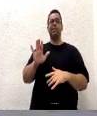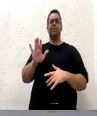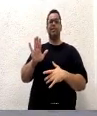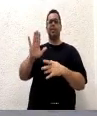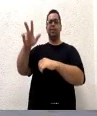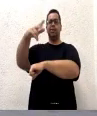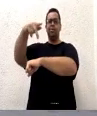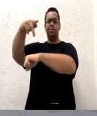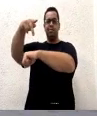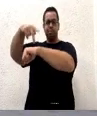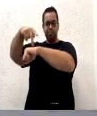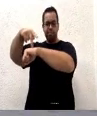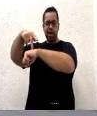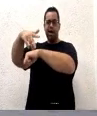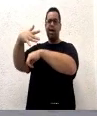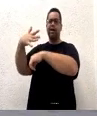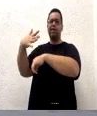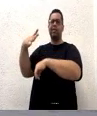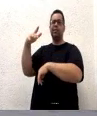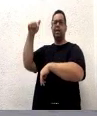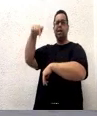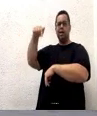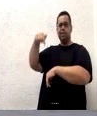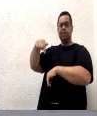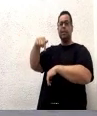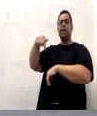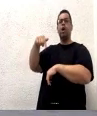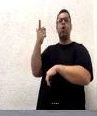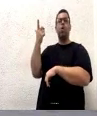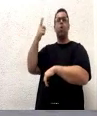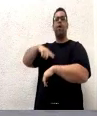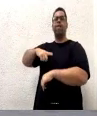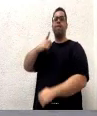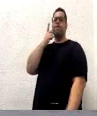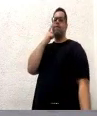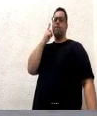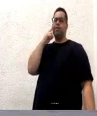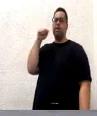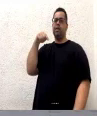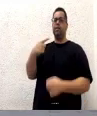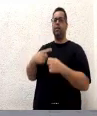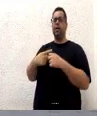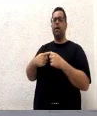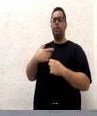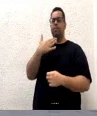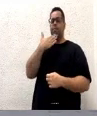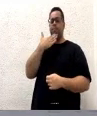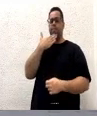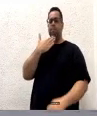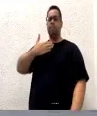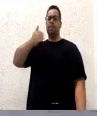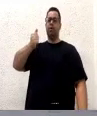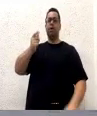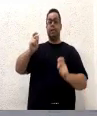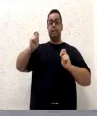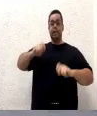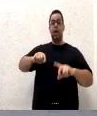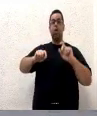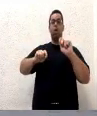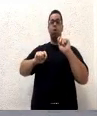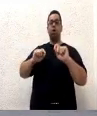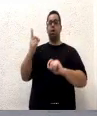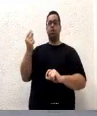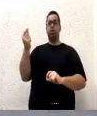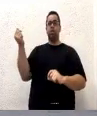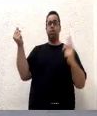e da região visitando Cordeirópolis, e é uma maneira interessante de a gente utilizar e deixar esse dinheiro aqui dentro da nossa cidade